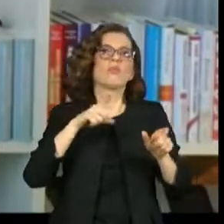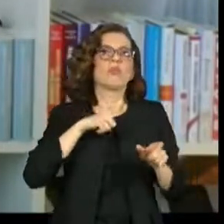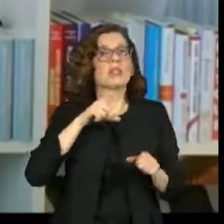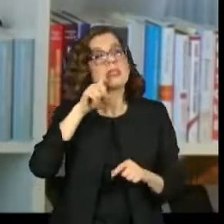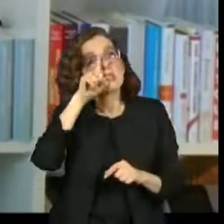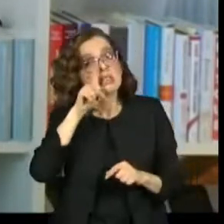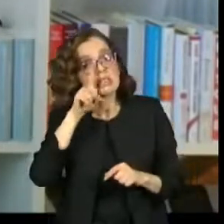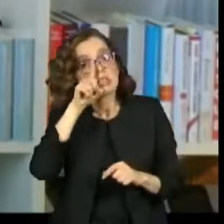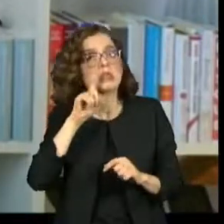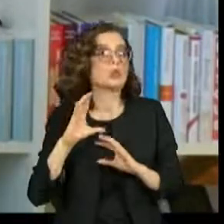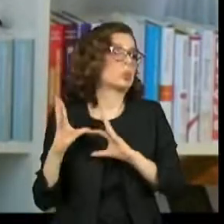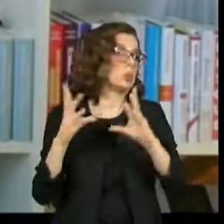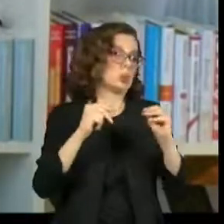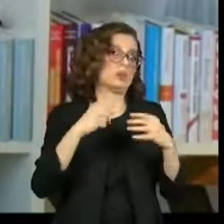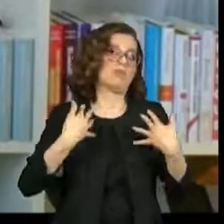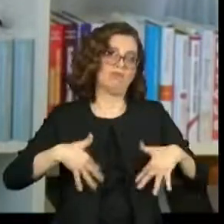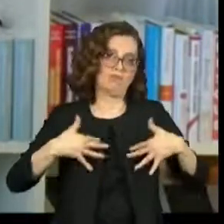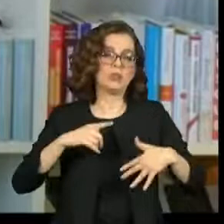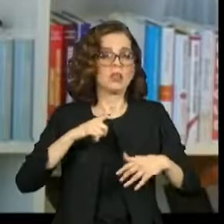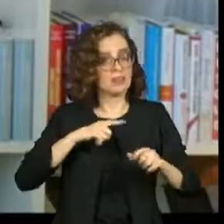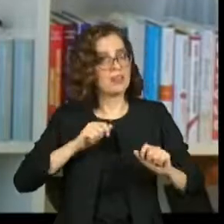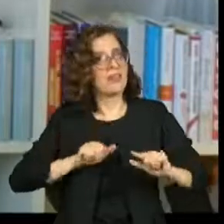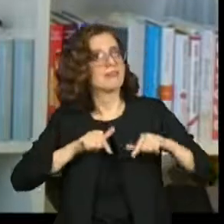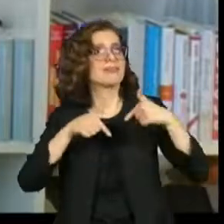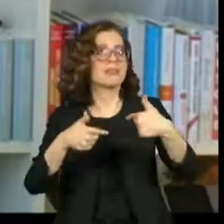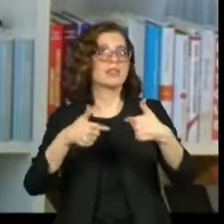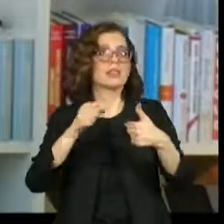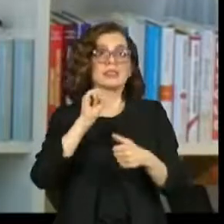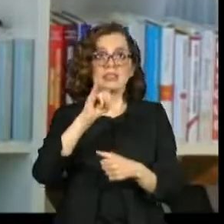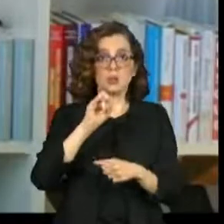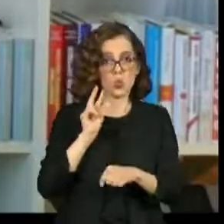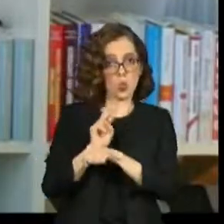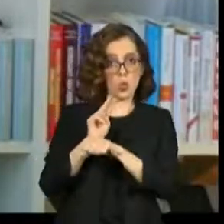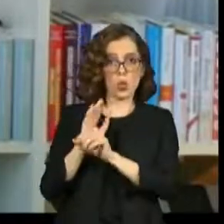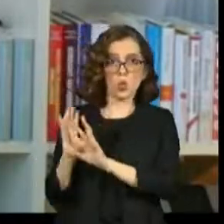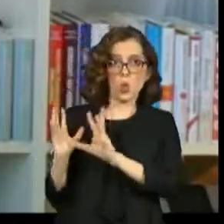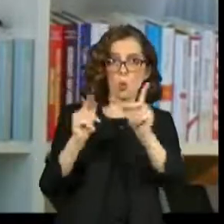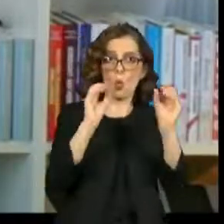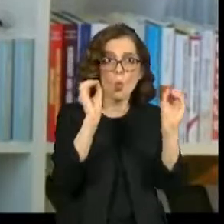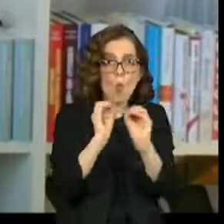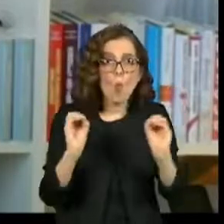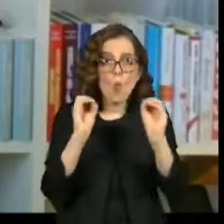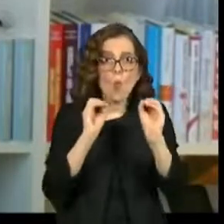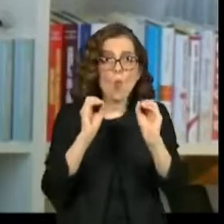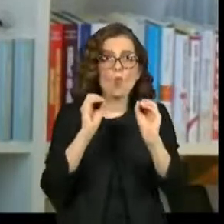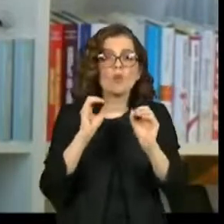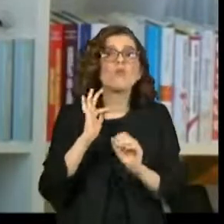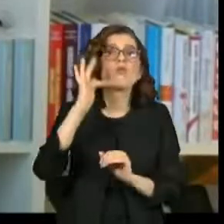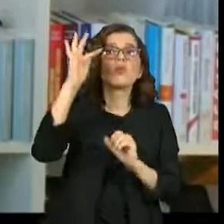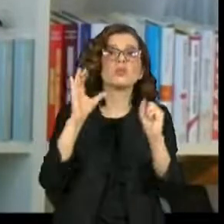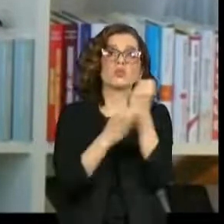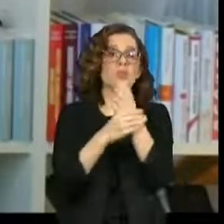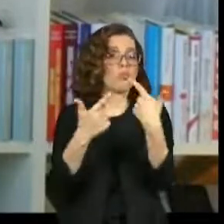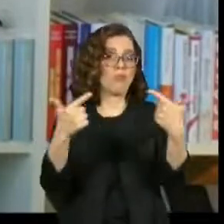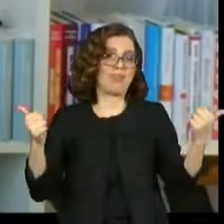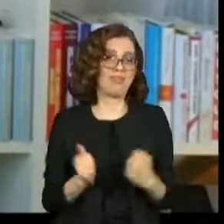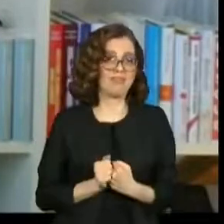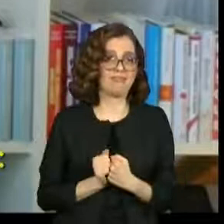riscos que nós compartilhamos, e que, se nós olharmos after everyone, não podemos ser mais seguros.